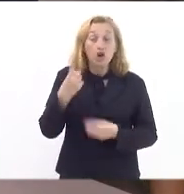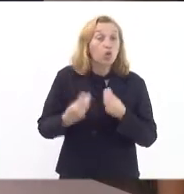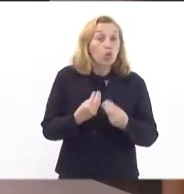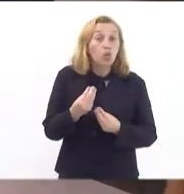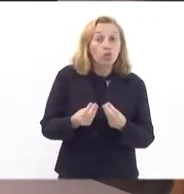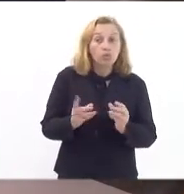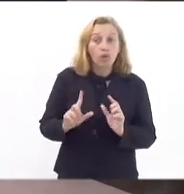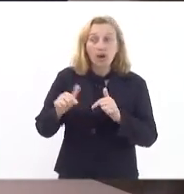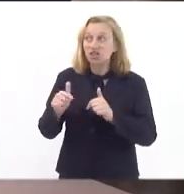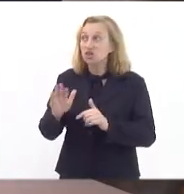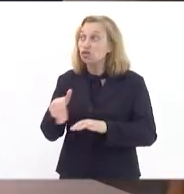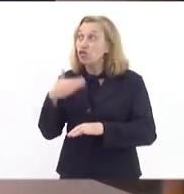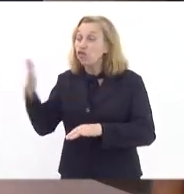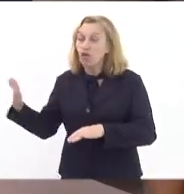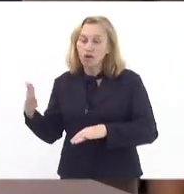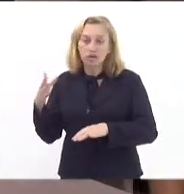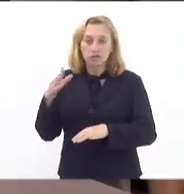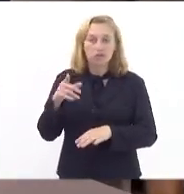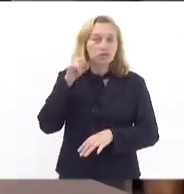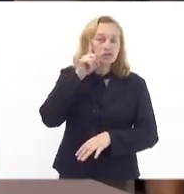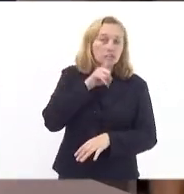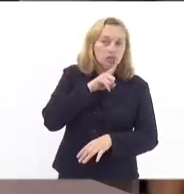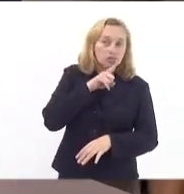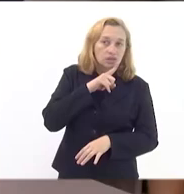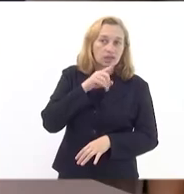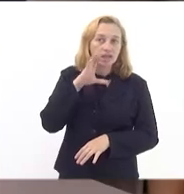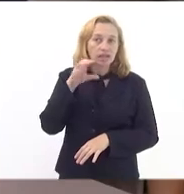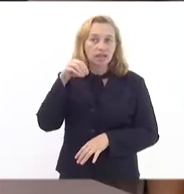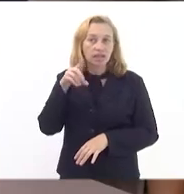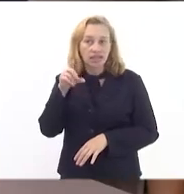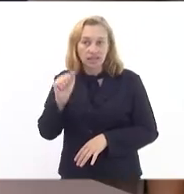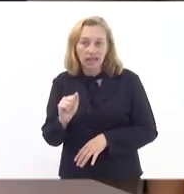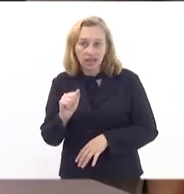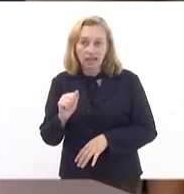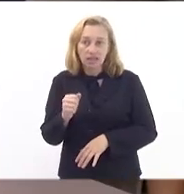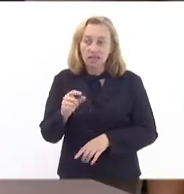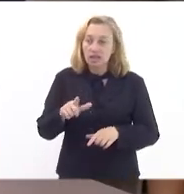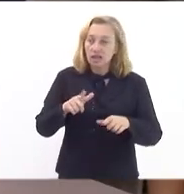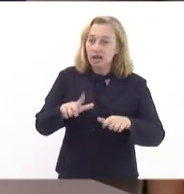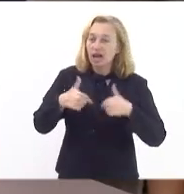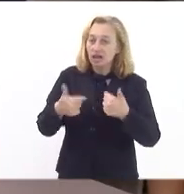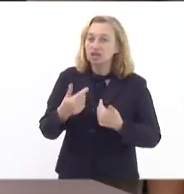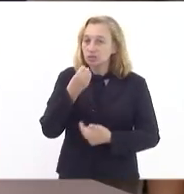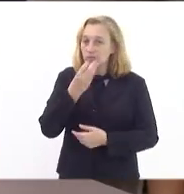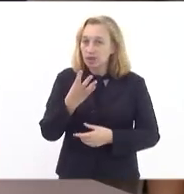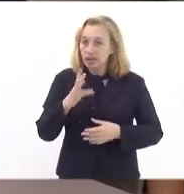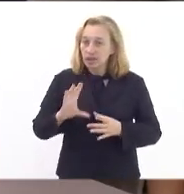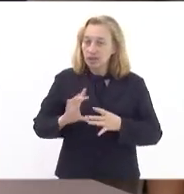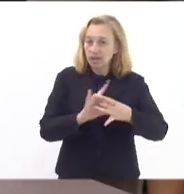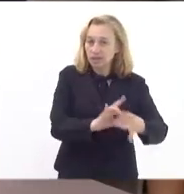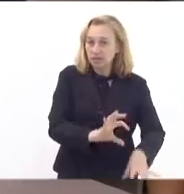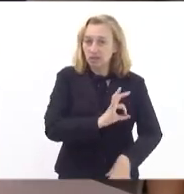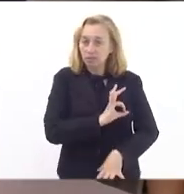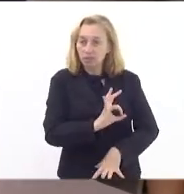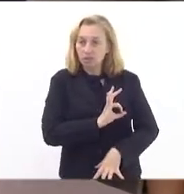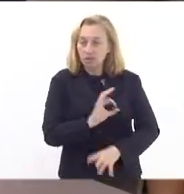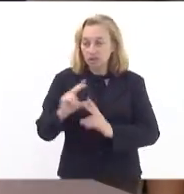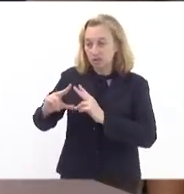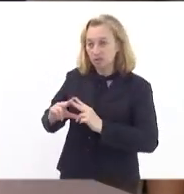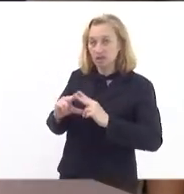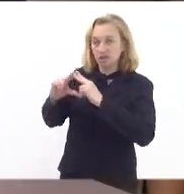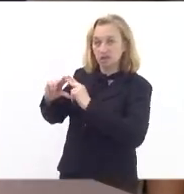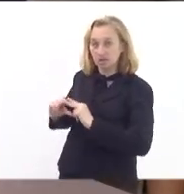como é que funciona no exterior e nos Estados Unidos no Canadá funciona muito bem a interação entre a polícia e os